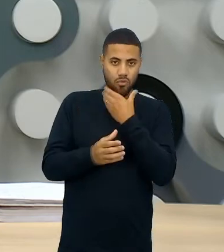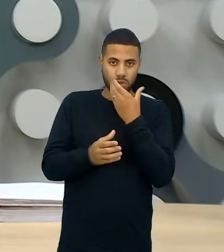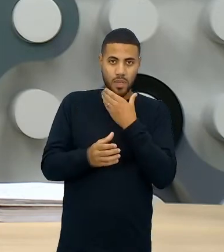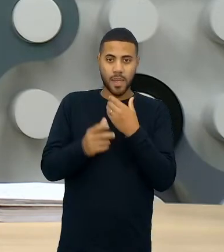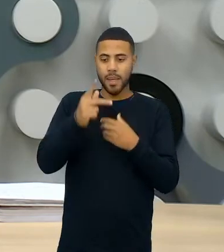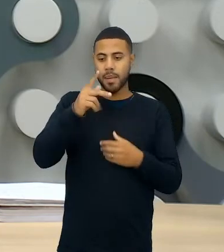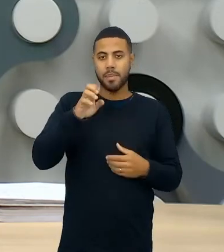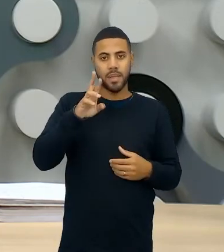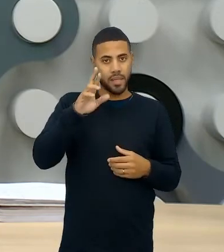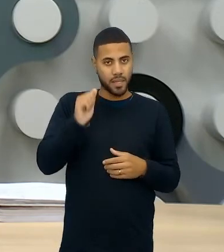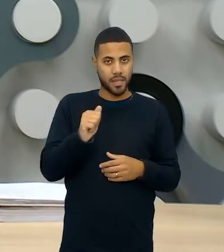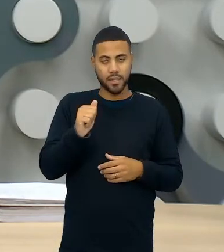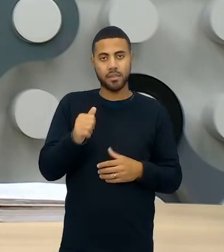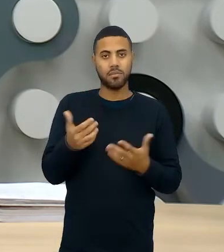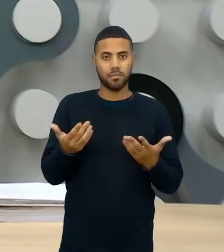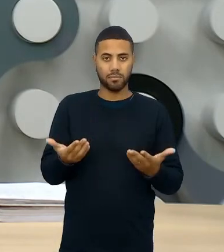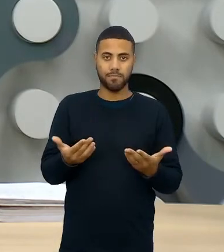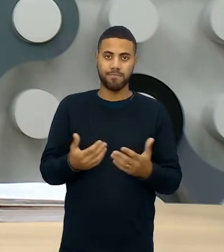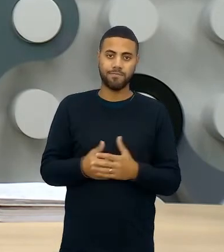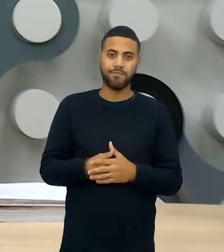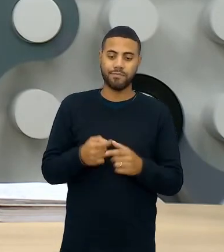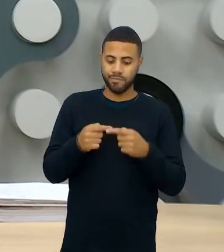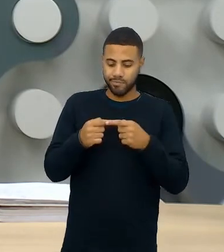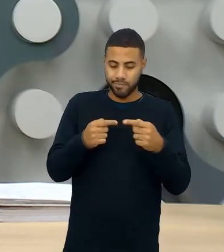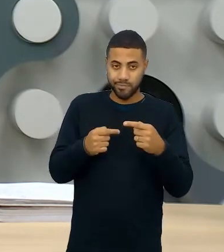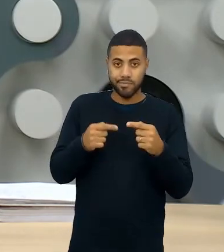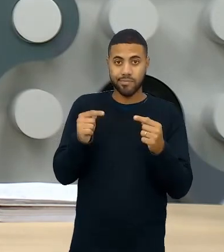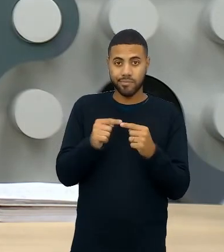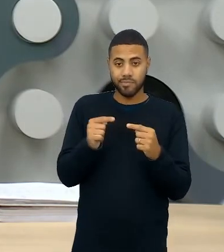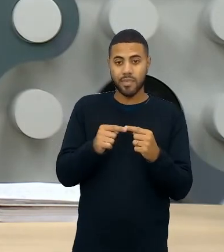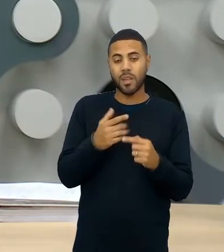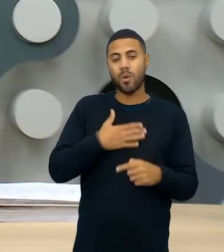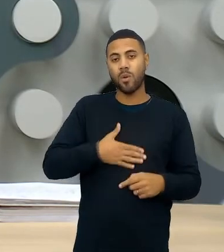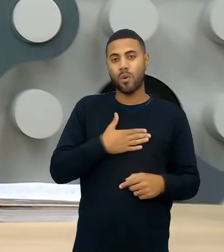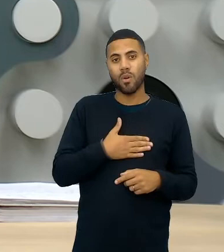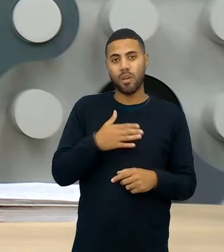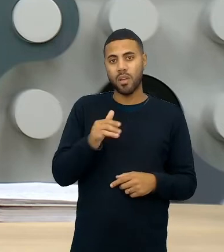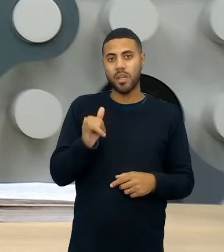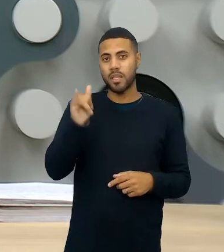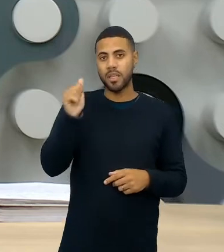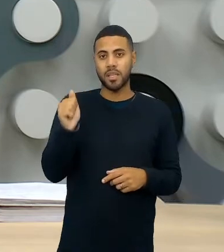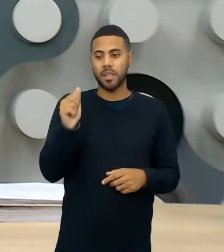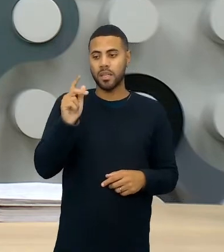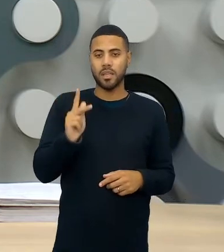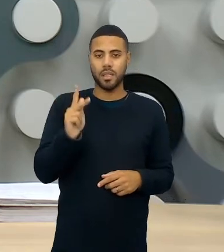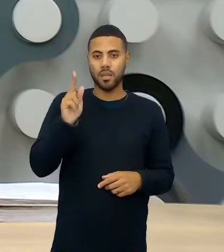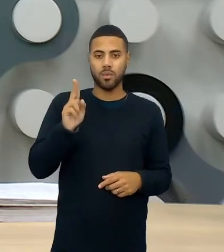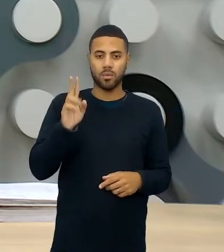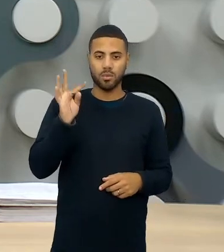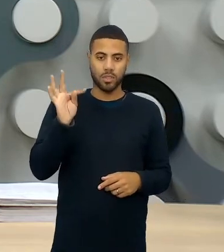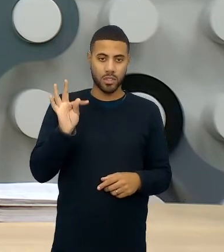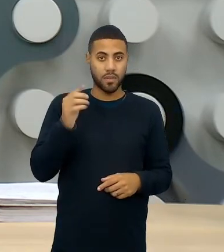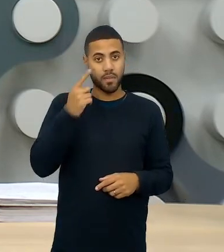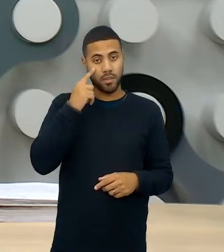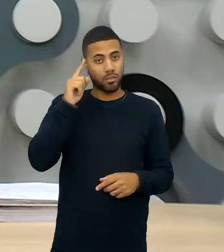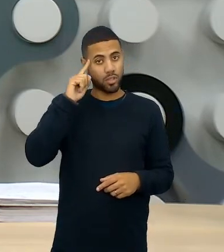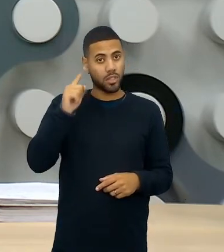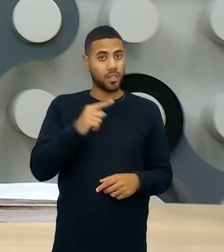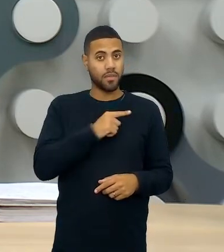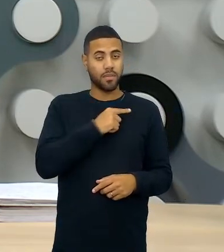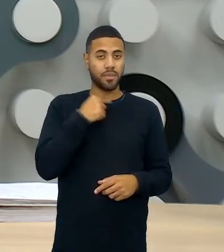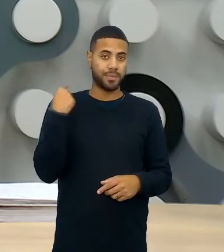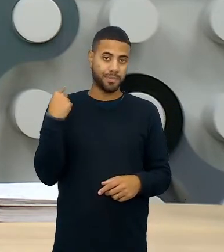se alimentar naquela semana. Eu gosto de iogurte. Observe o prazo de validade.